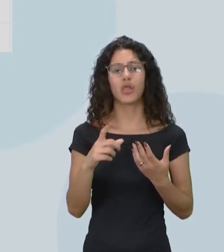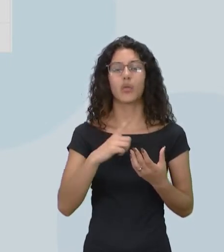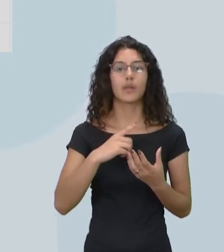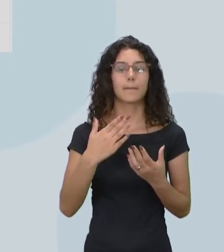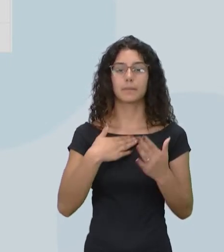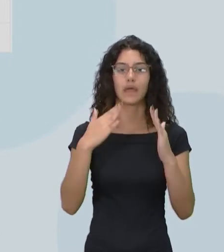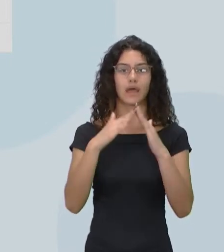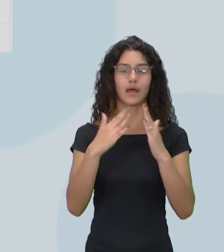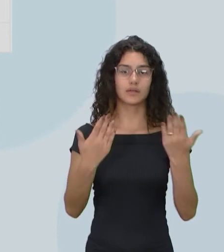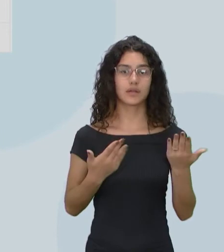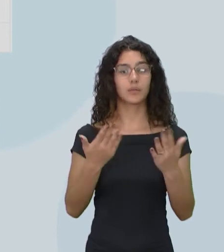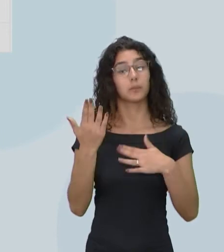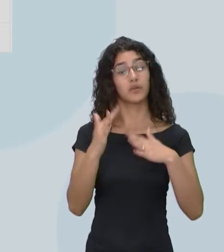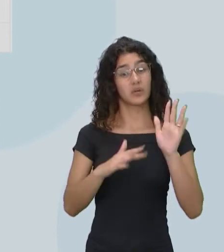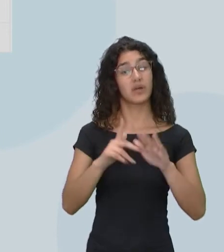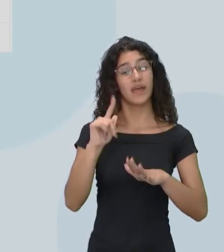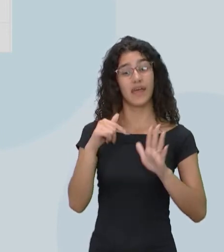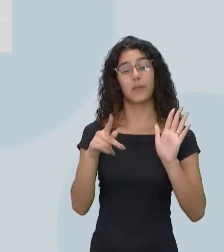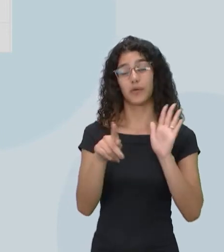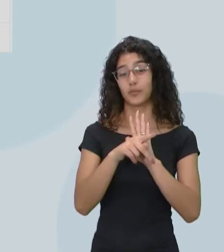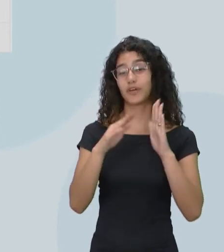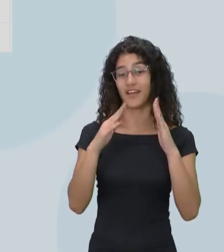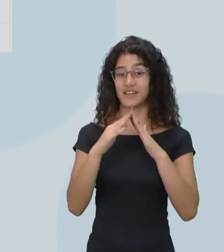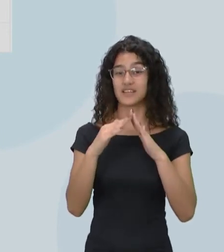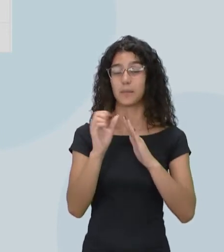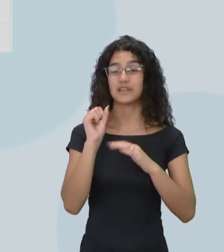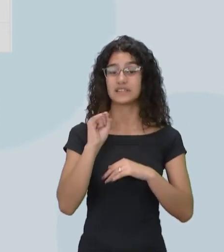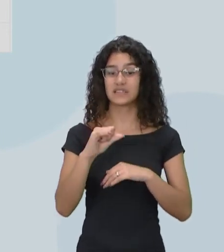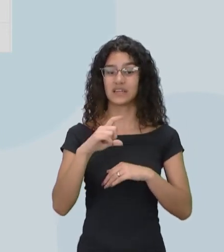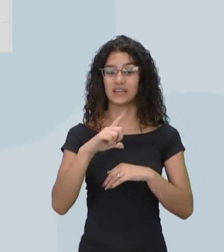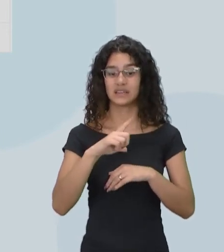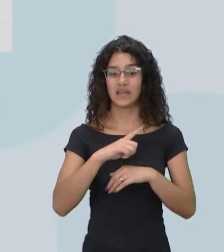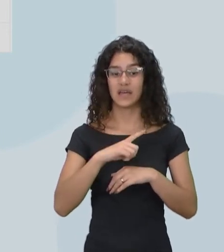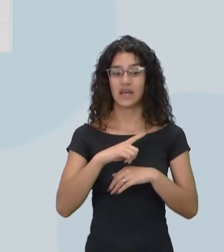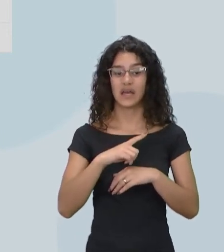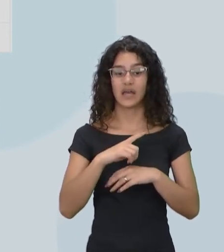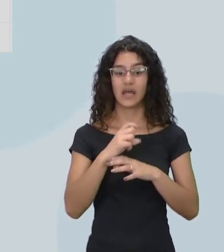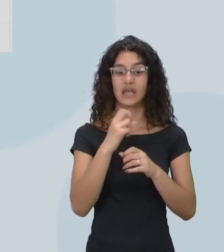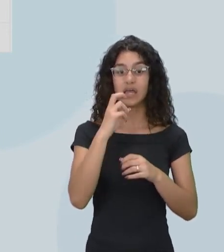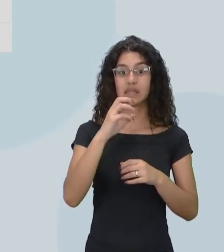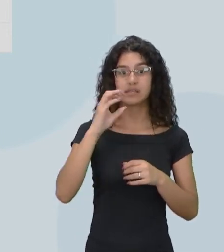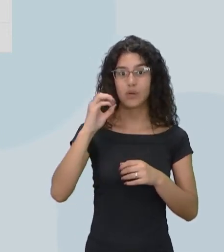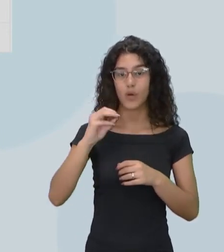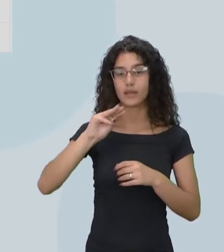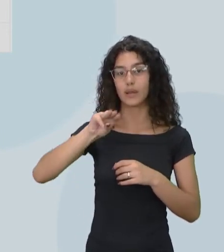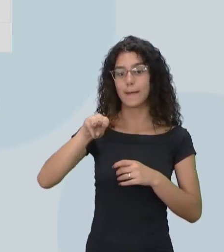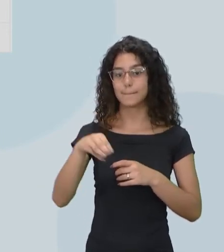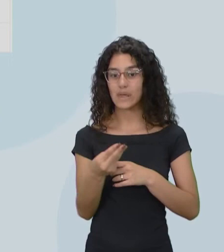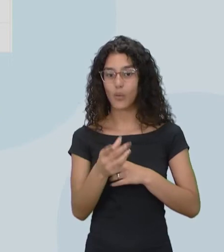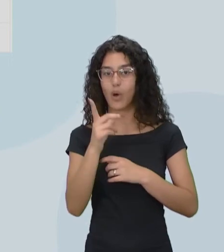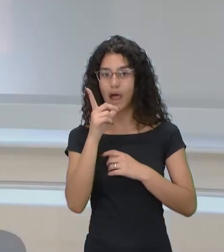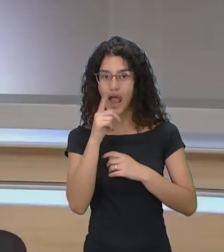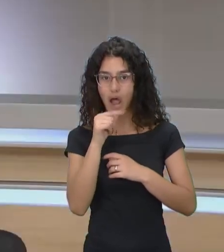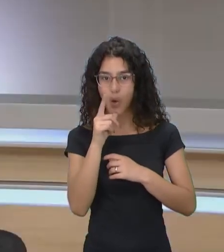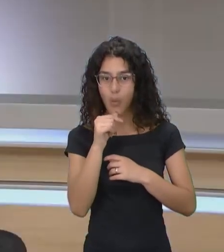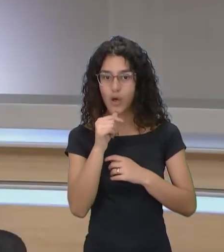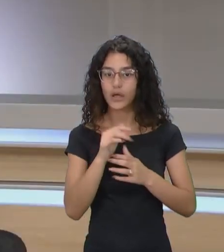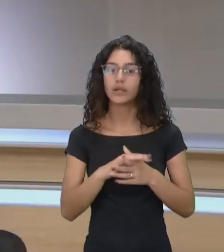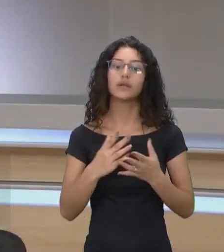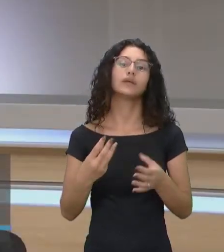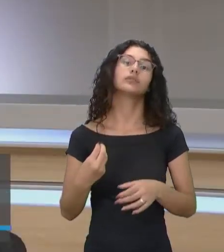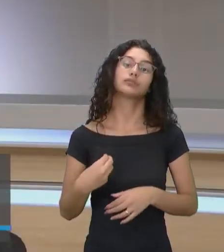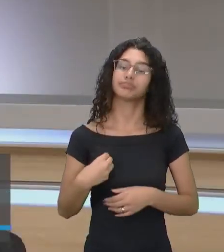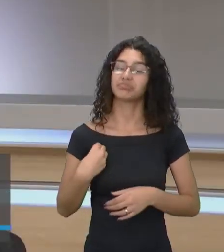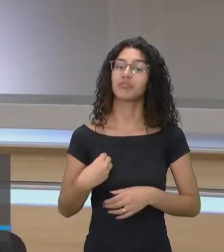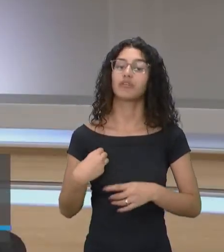minha casa. Provavelmente é o que dá a sua casa, porque se você estiver gastando 50 mil litros de água... Meu Deus! Você está vivendo uma